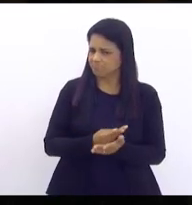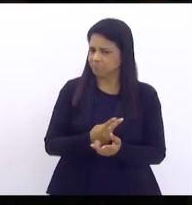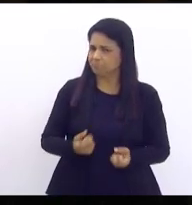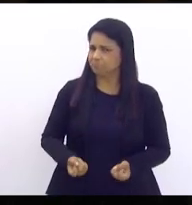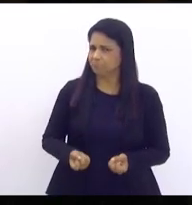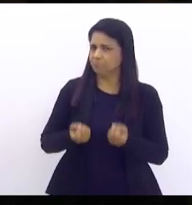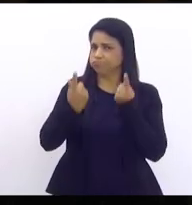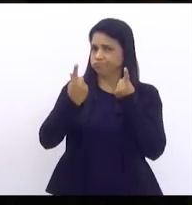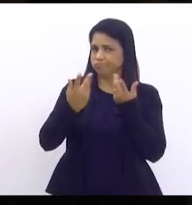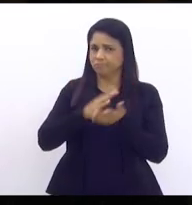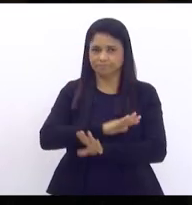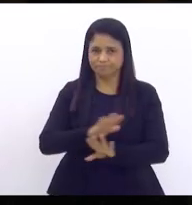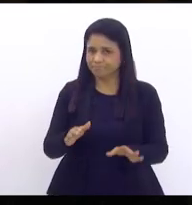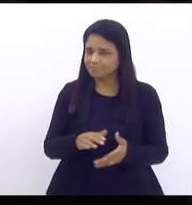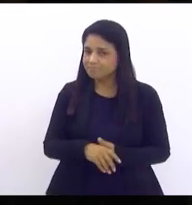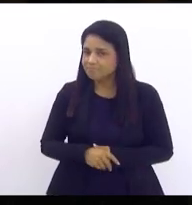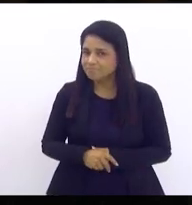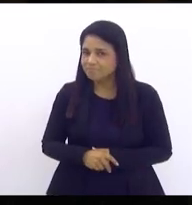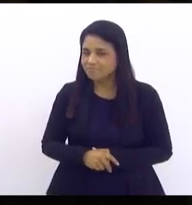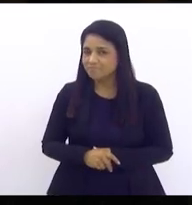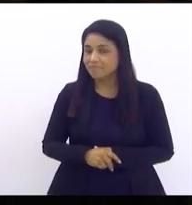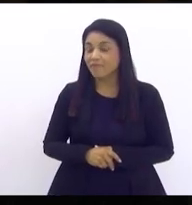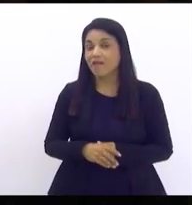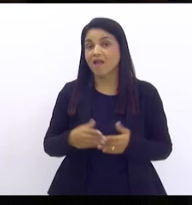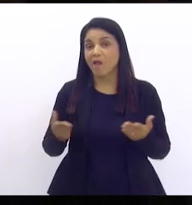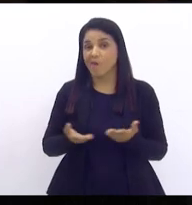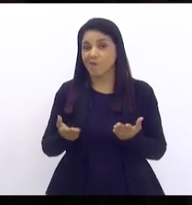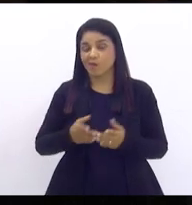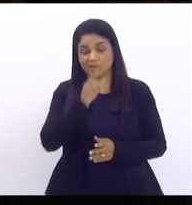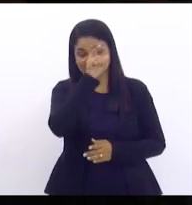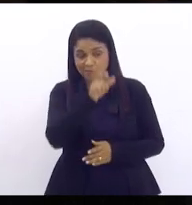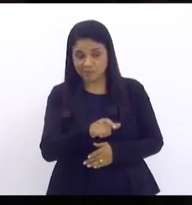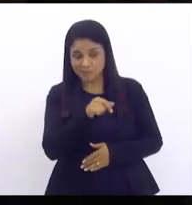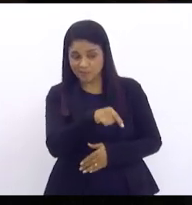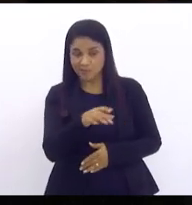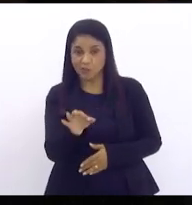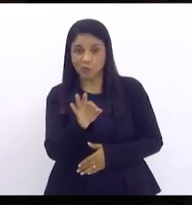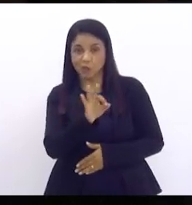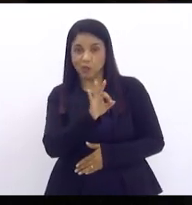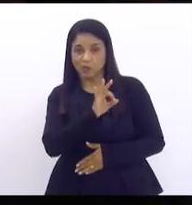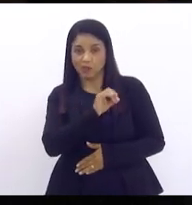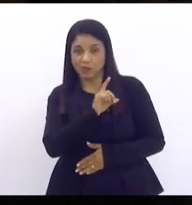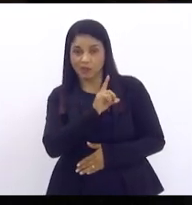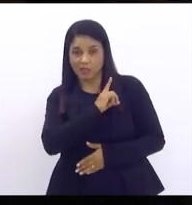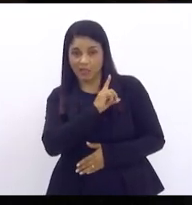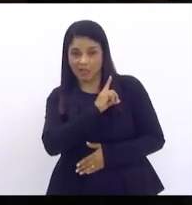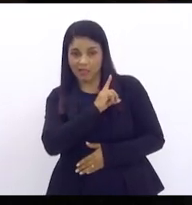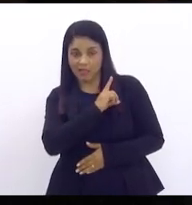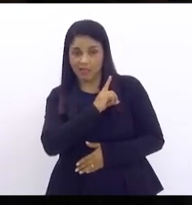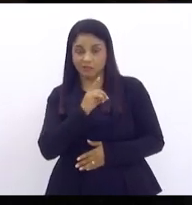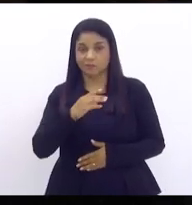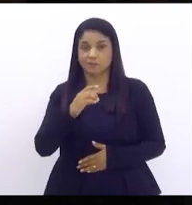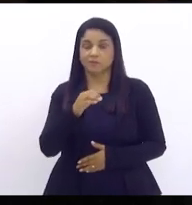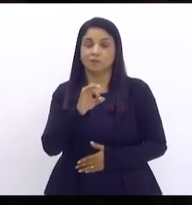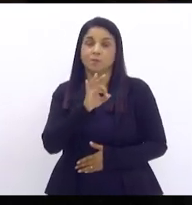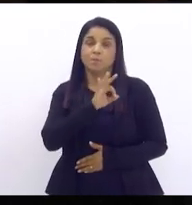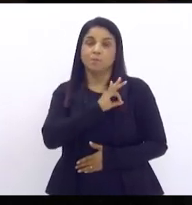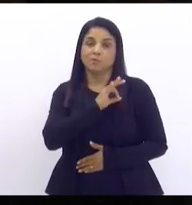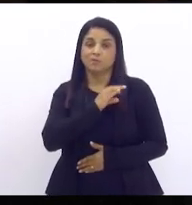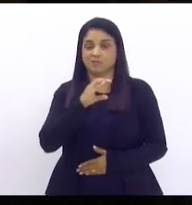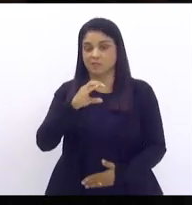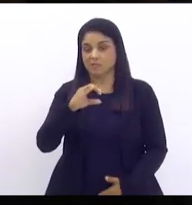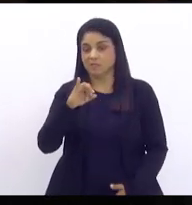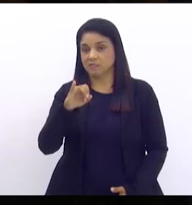Tem alguma coisa errada. Talvez agora, com a presença do delegado da Polícia Civil,